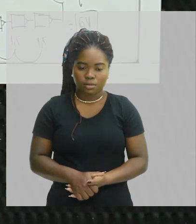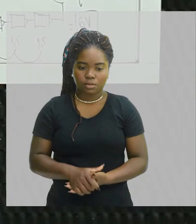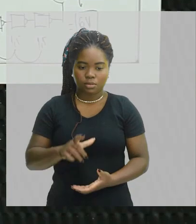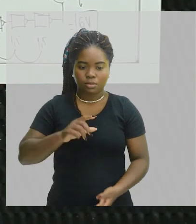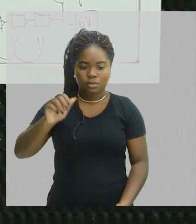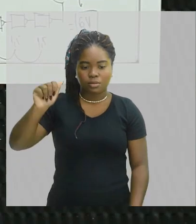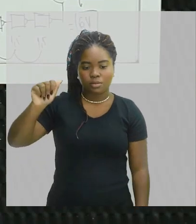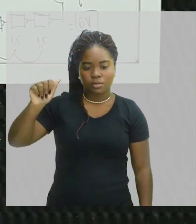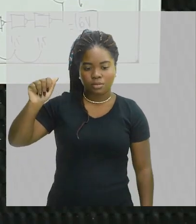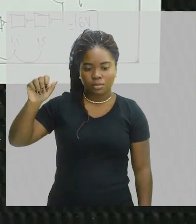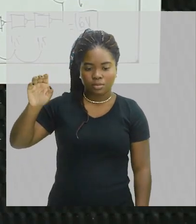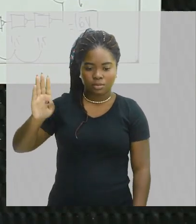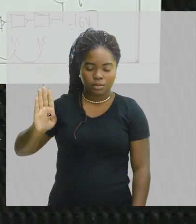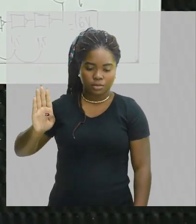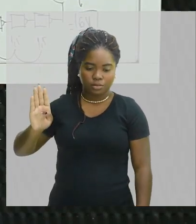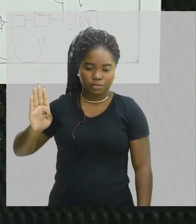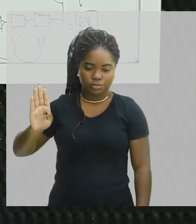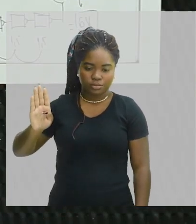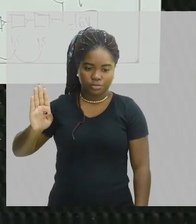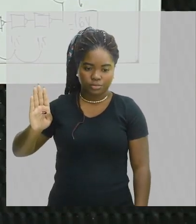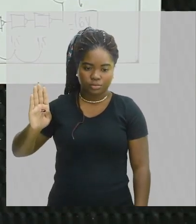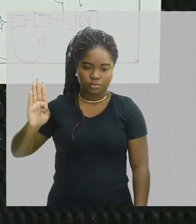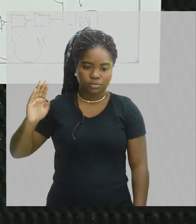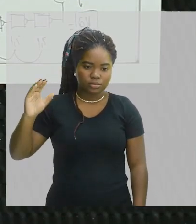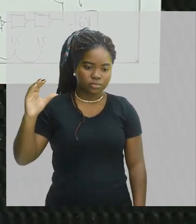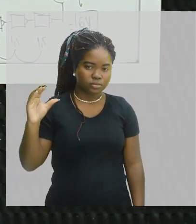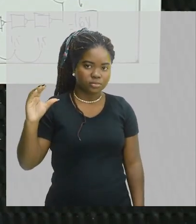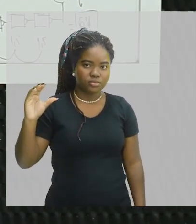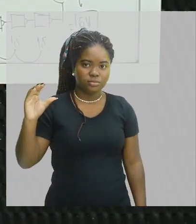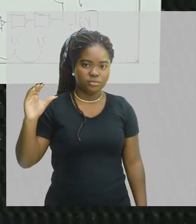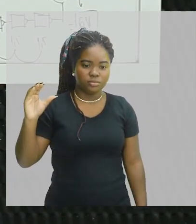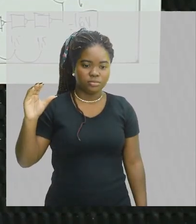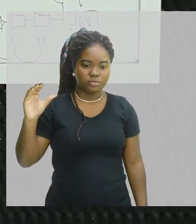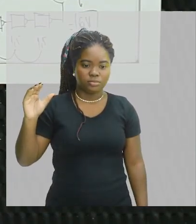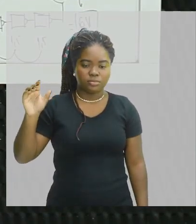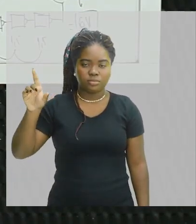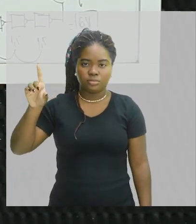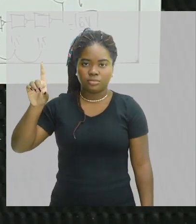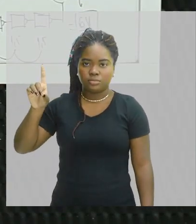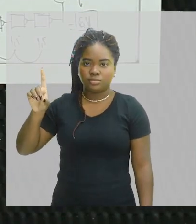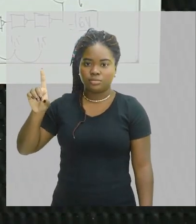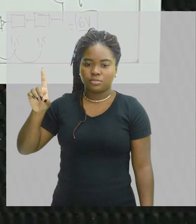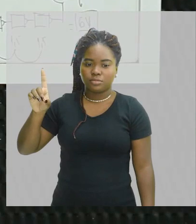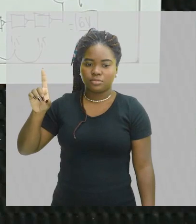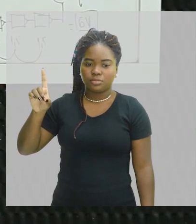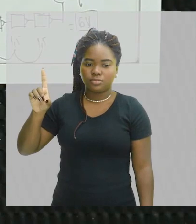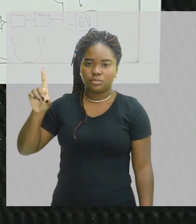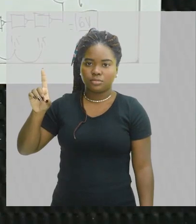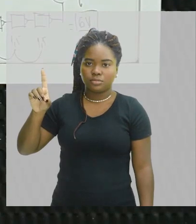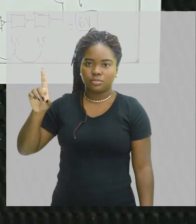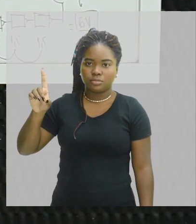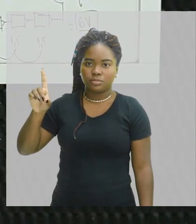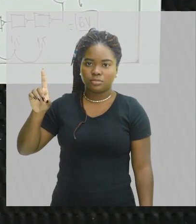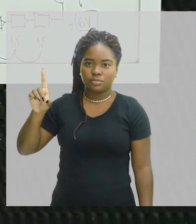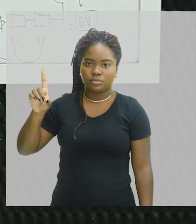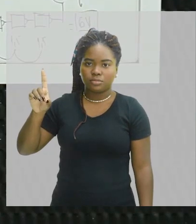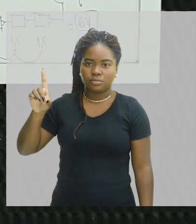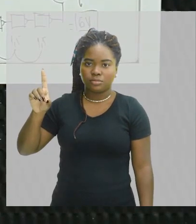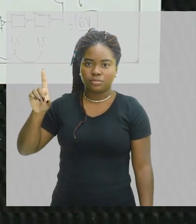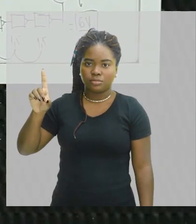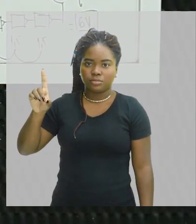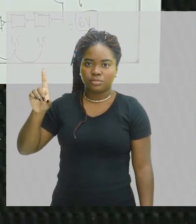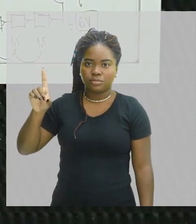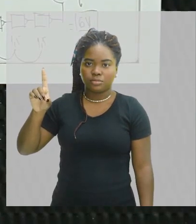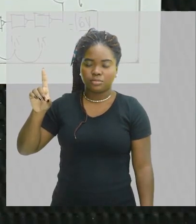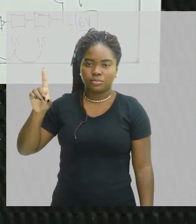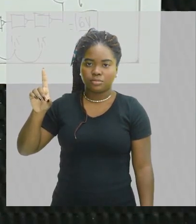Letra A, praticamente nula. Letra B, aproximadamente igual. Letra C, milhares de vezes maior. Letra D, da ordem